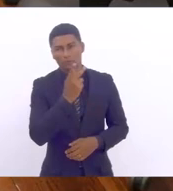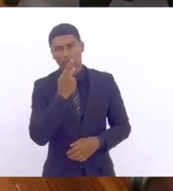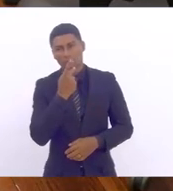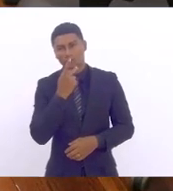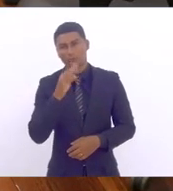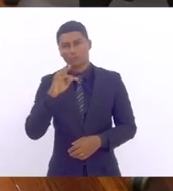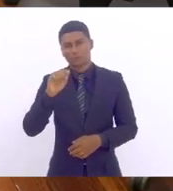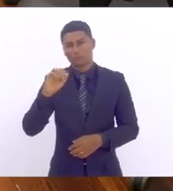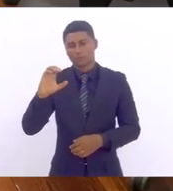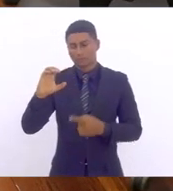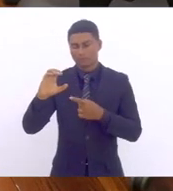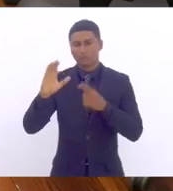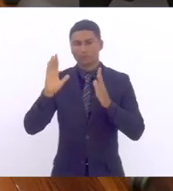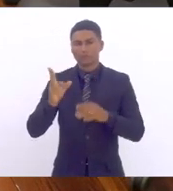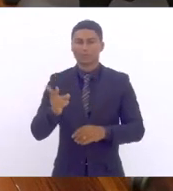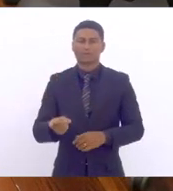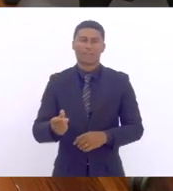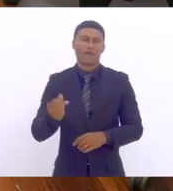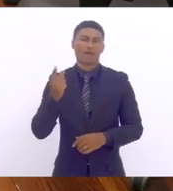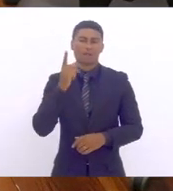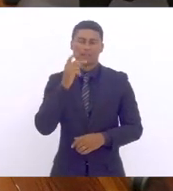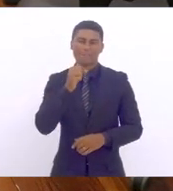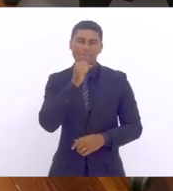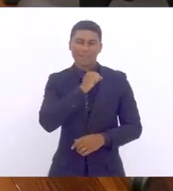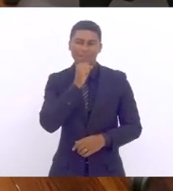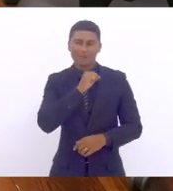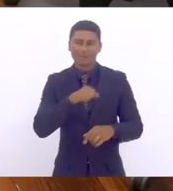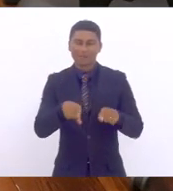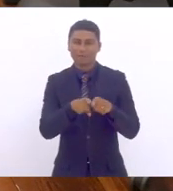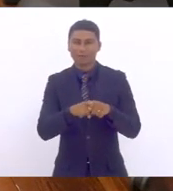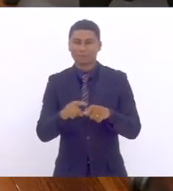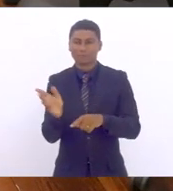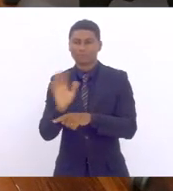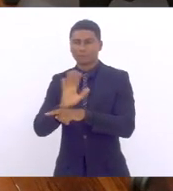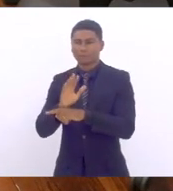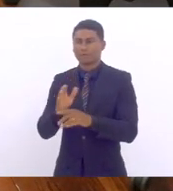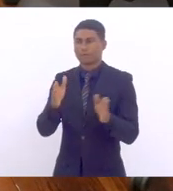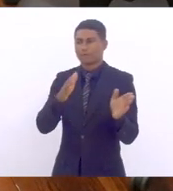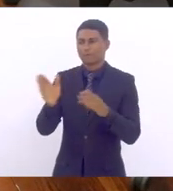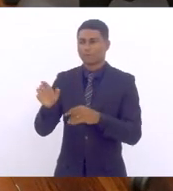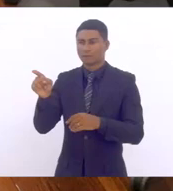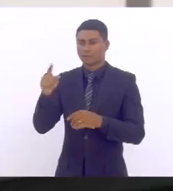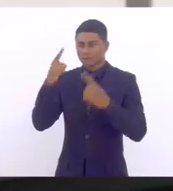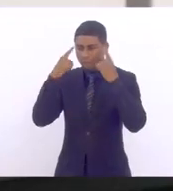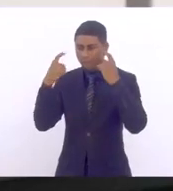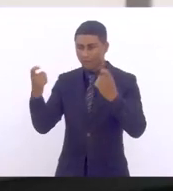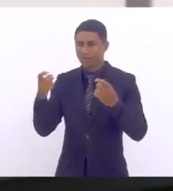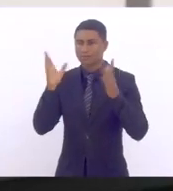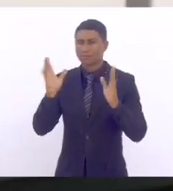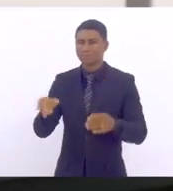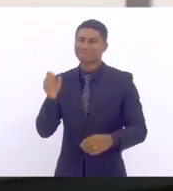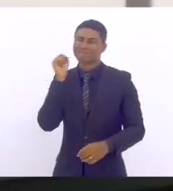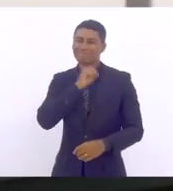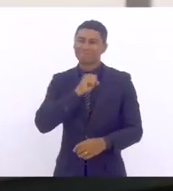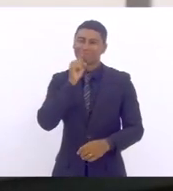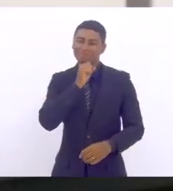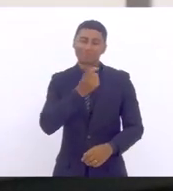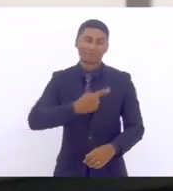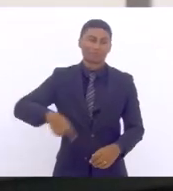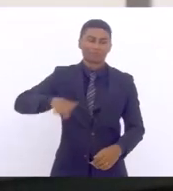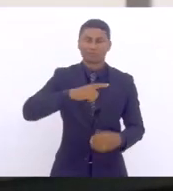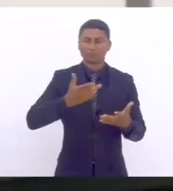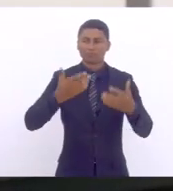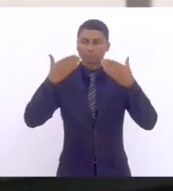está desatualizado e essas violências também estão desatualizadas. A imagem que nós queremos mostrar para fora é que